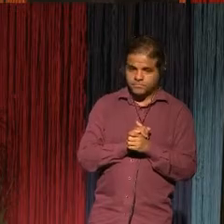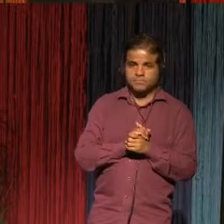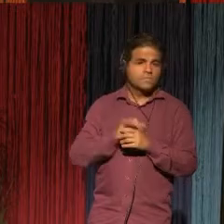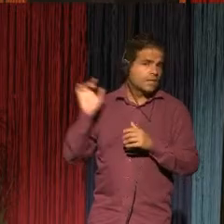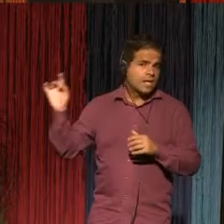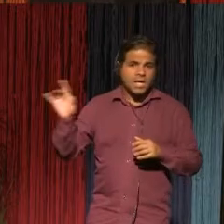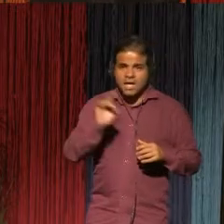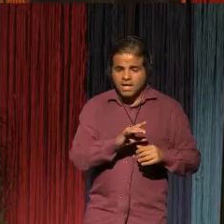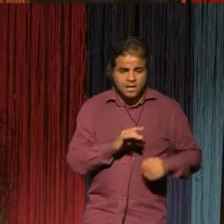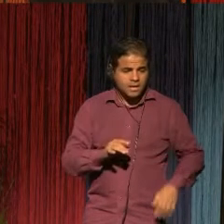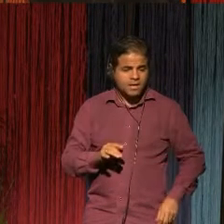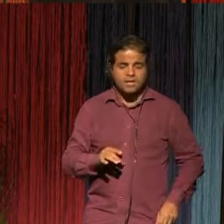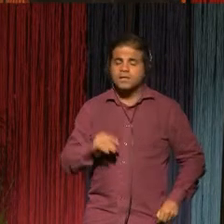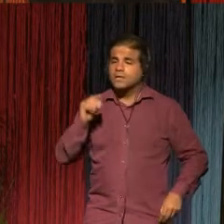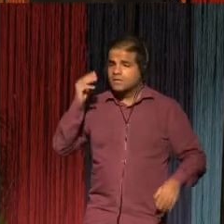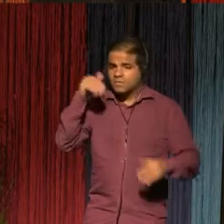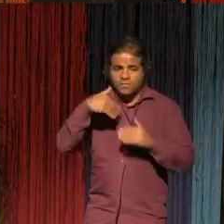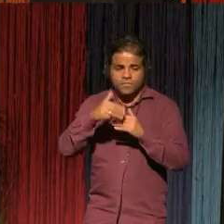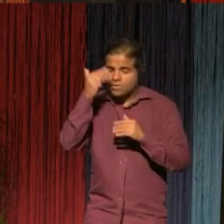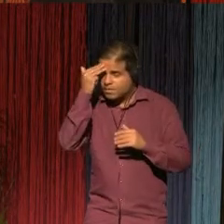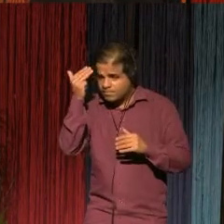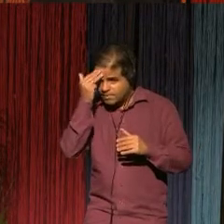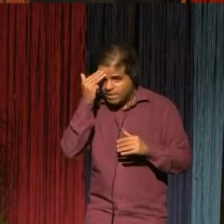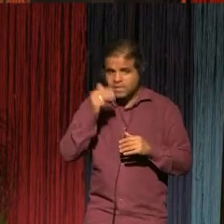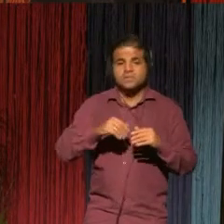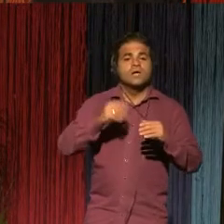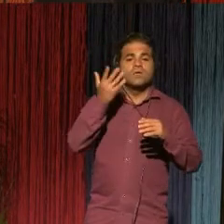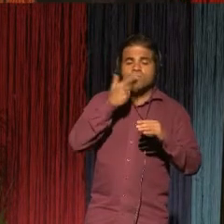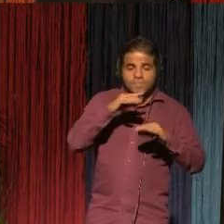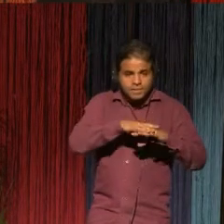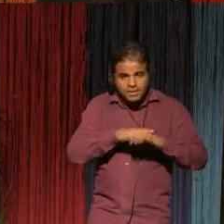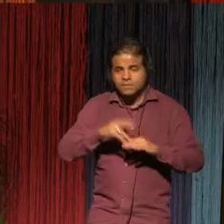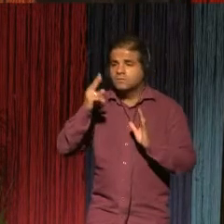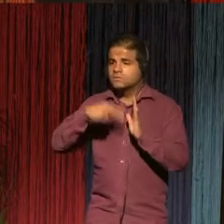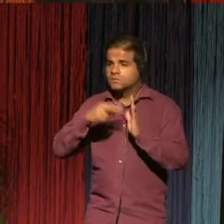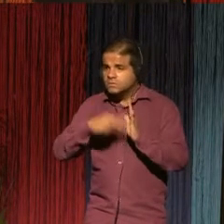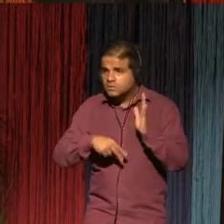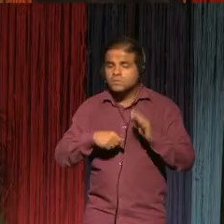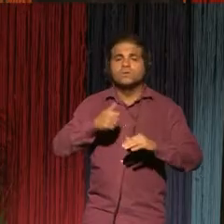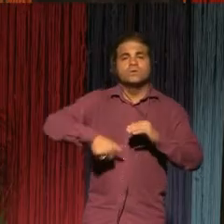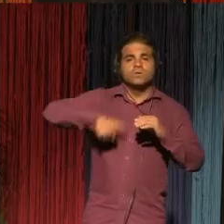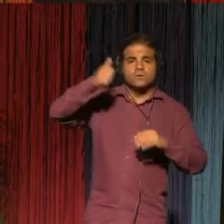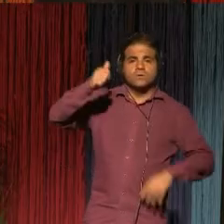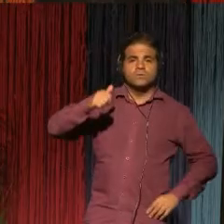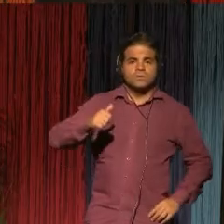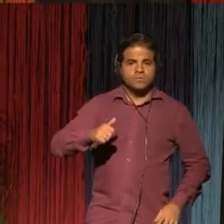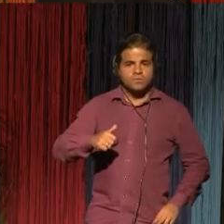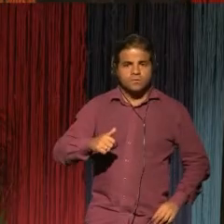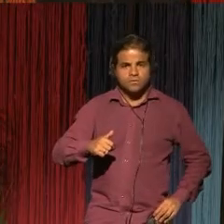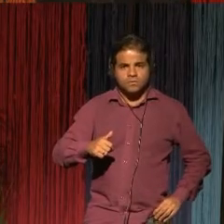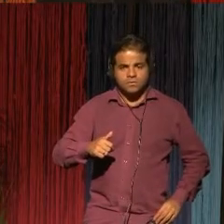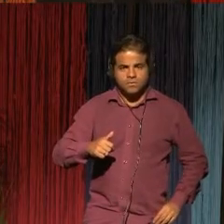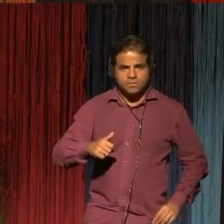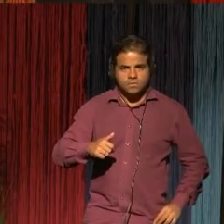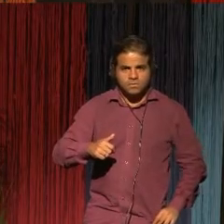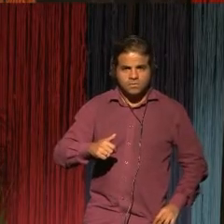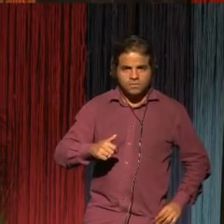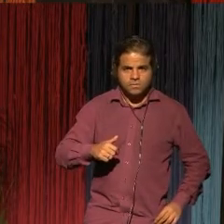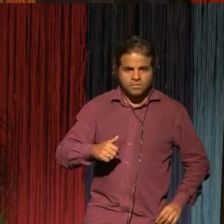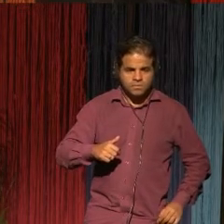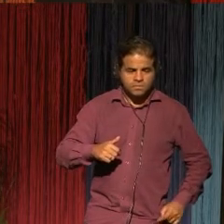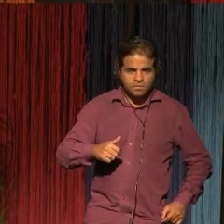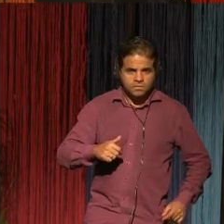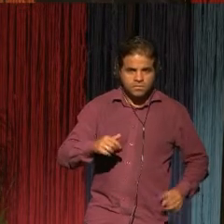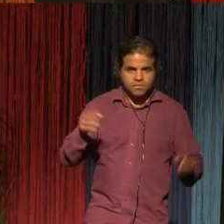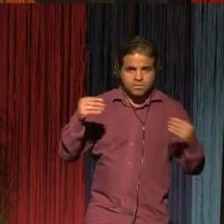cada um separadamente são a competência de matemática, de leitura, isso consegue prever melhor do que o QI. A terceira função executiva